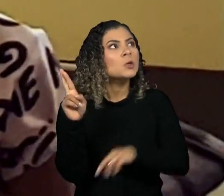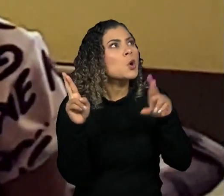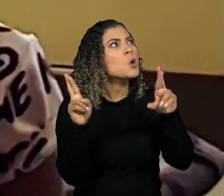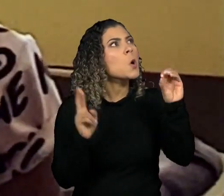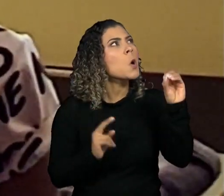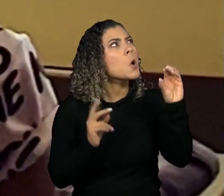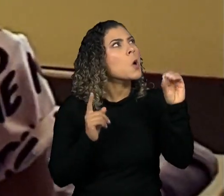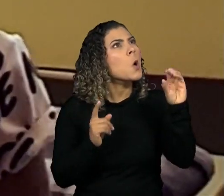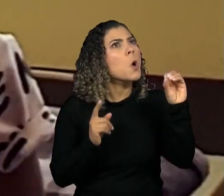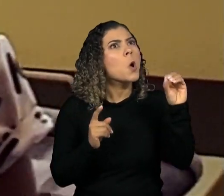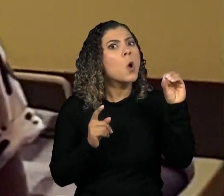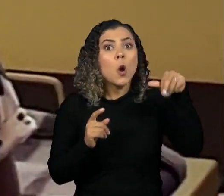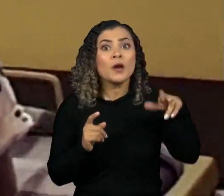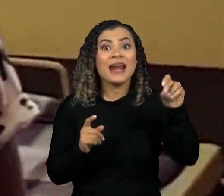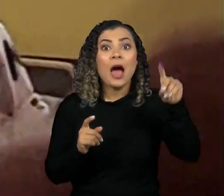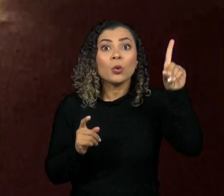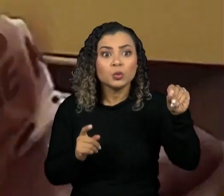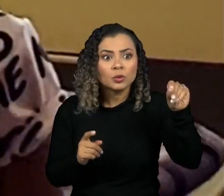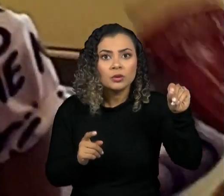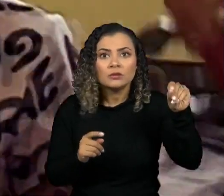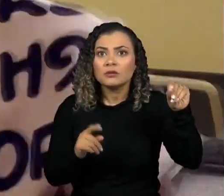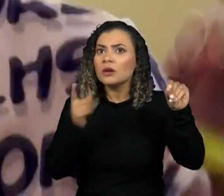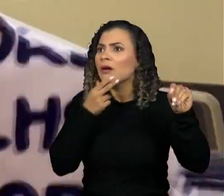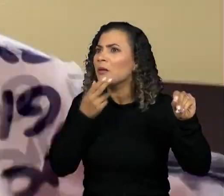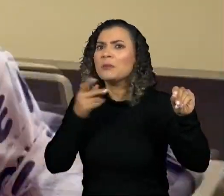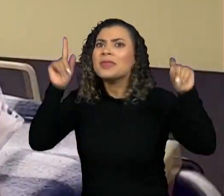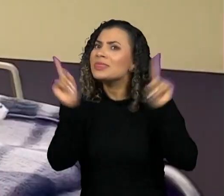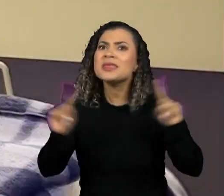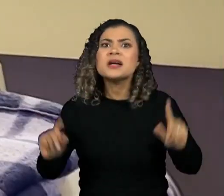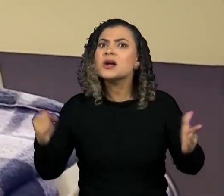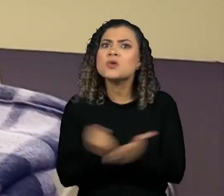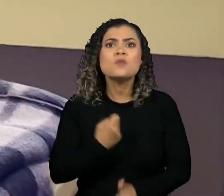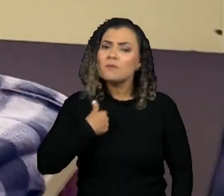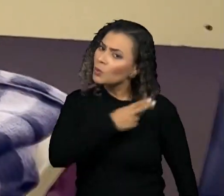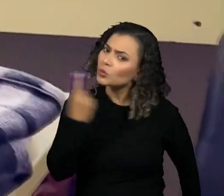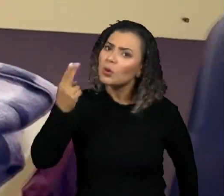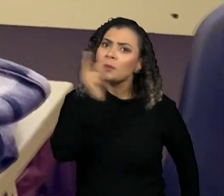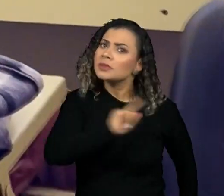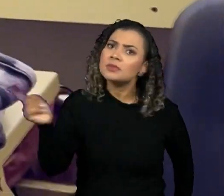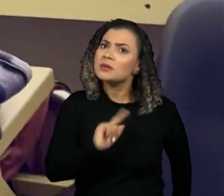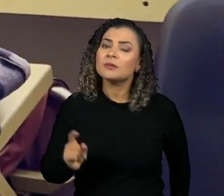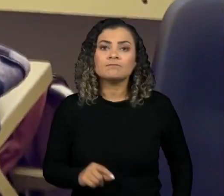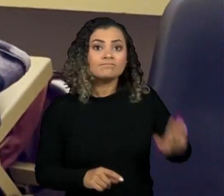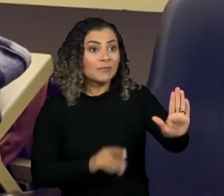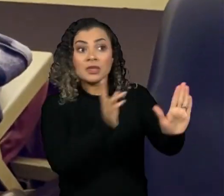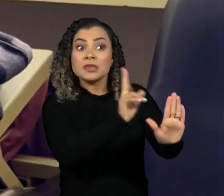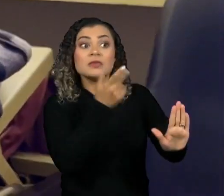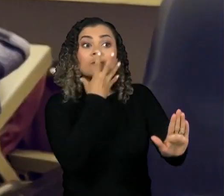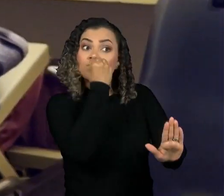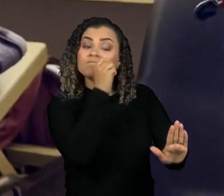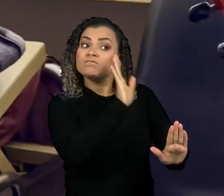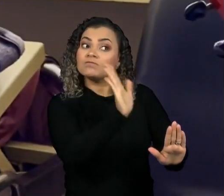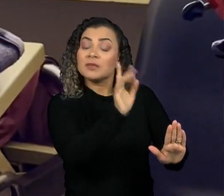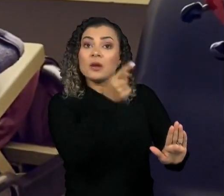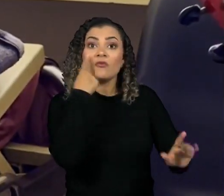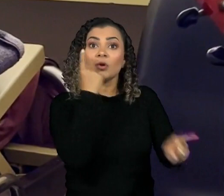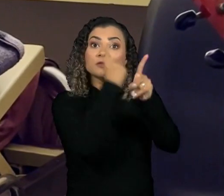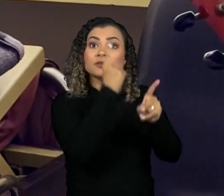horror. Ronaldo! Rocambole! Não fala, Roberta, não fala que nós vamos